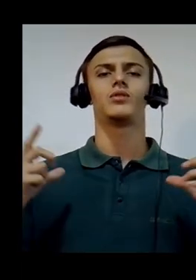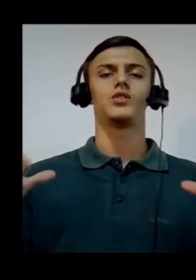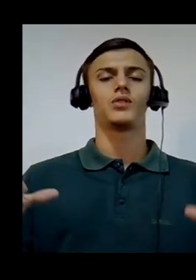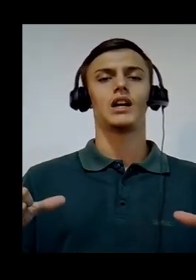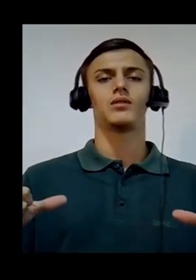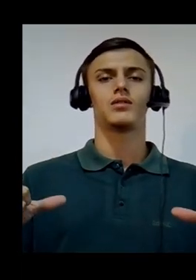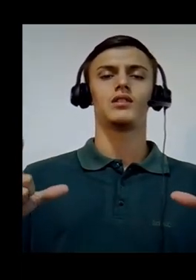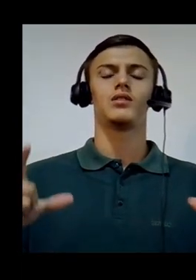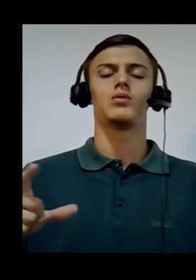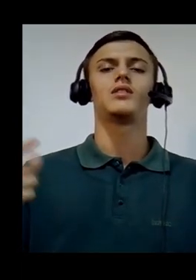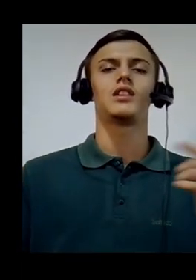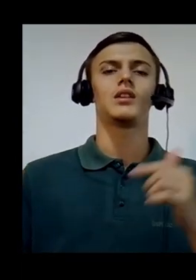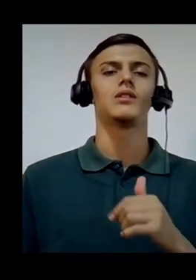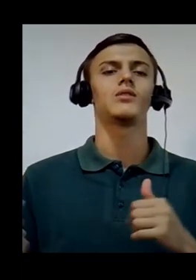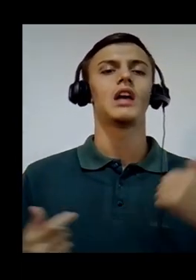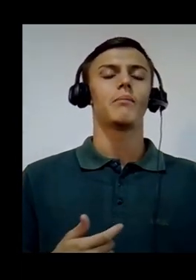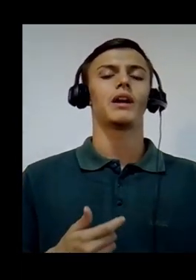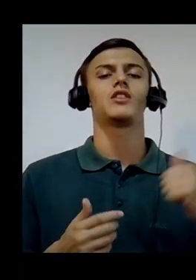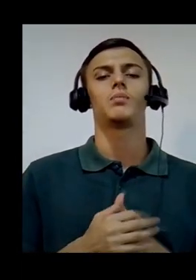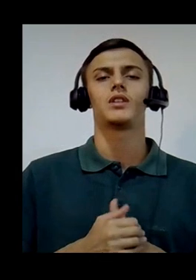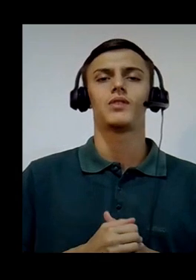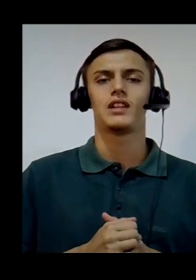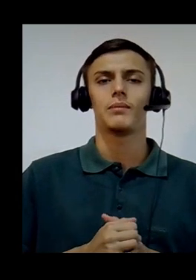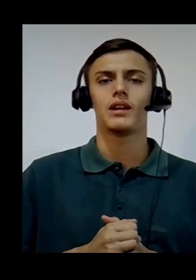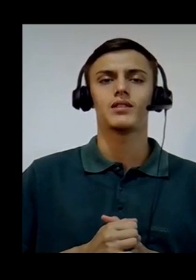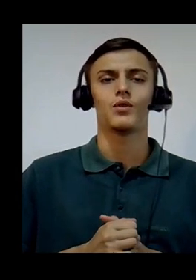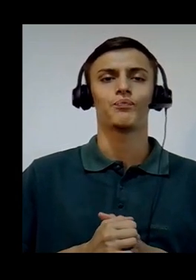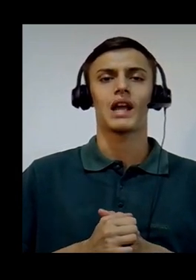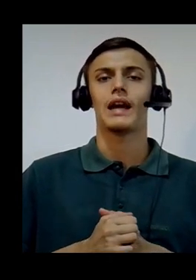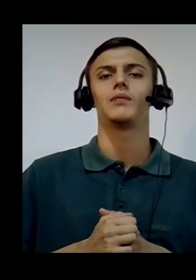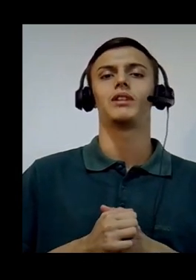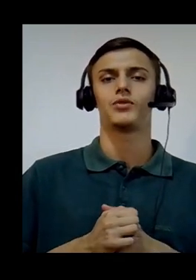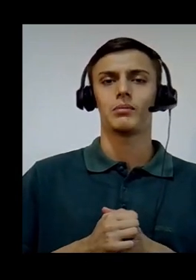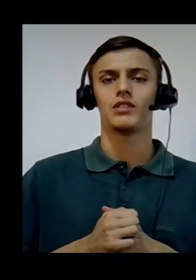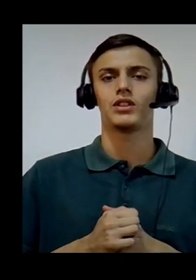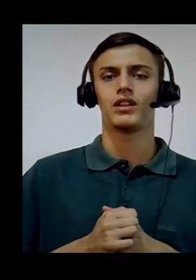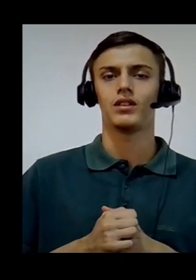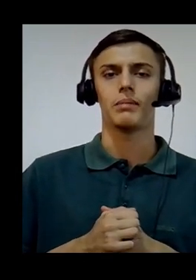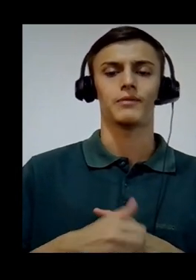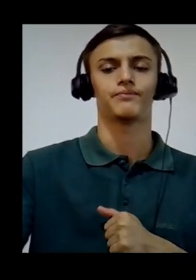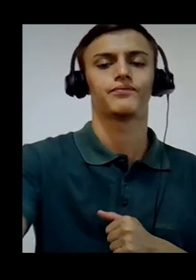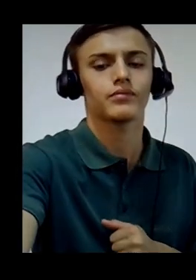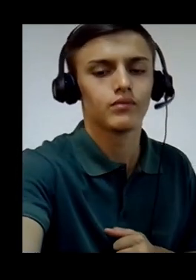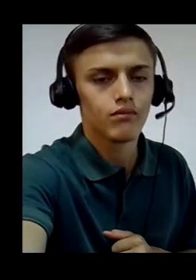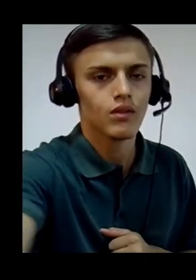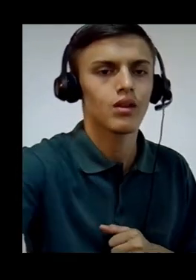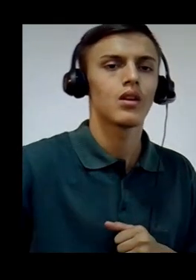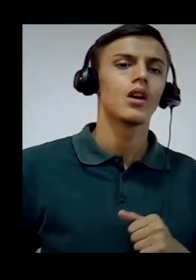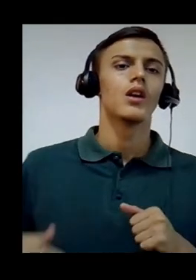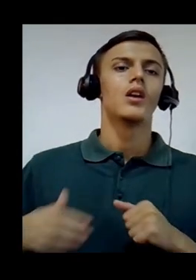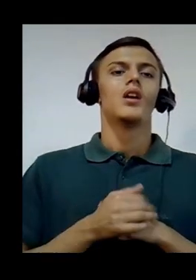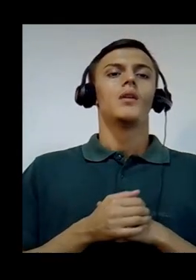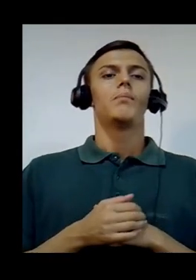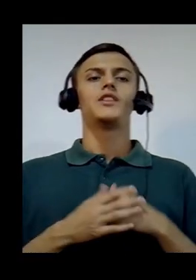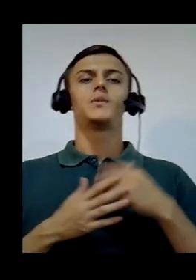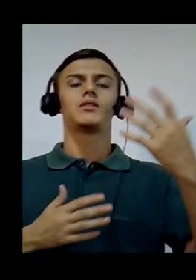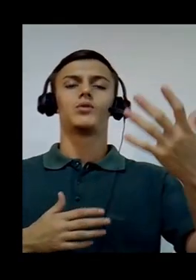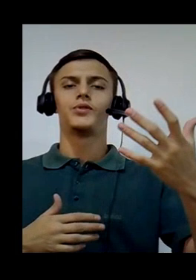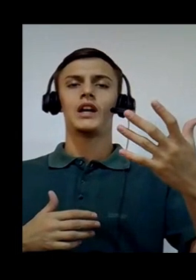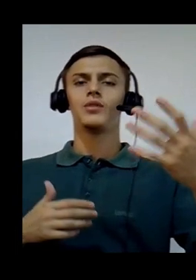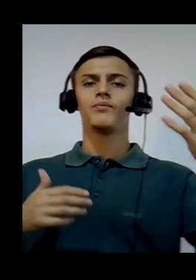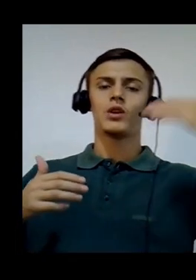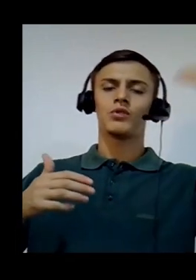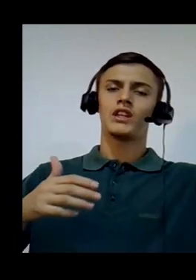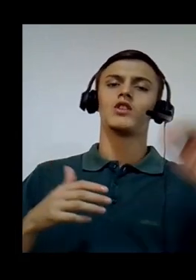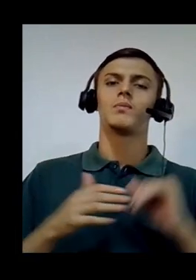ser enviado aos certificados desses dois treinamentos para que a gente possa fazer a liberação aí da plataforma elevatória também. Parte de